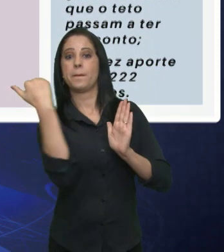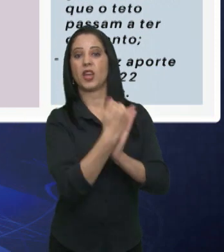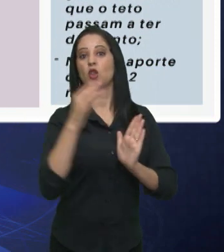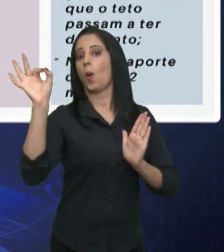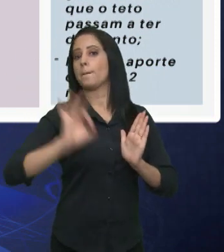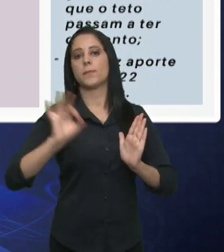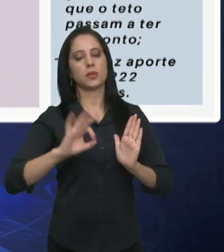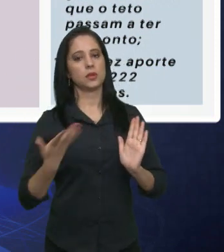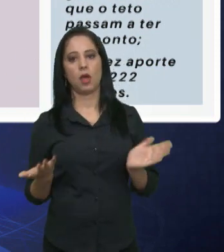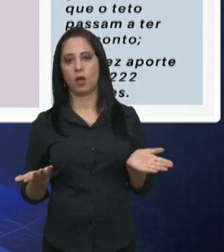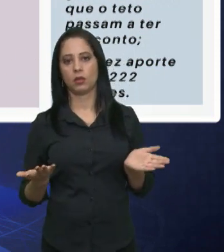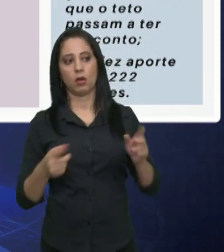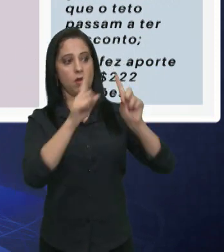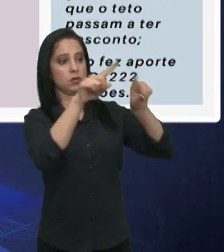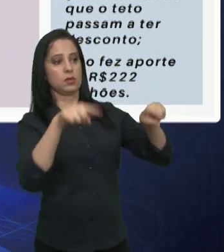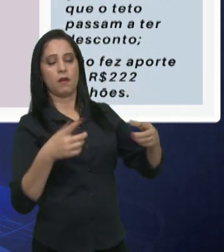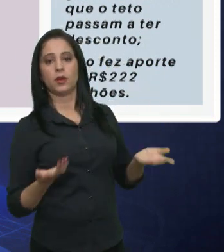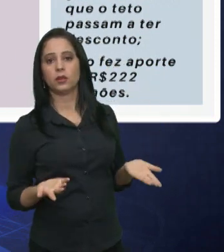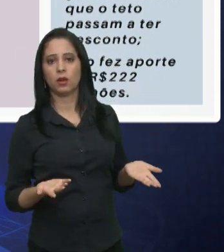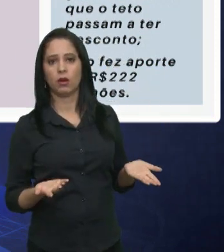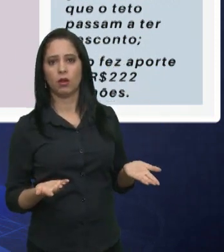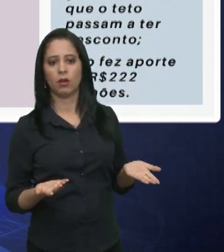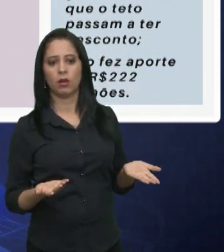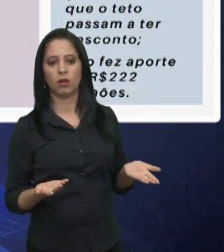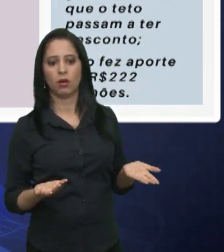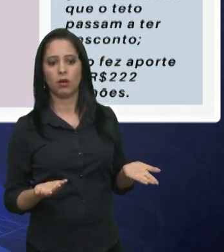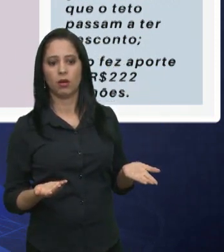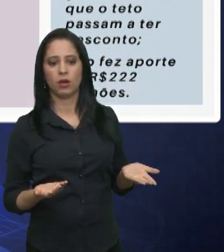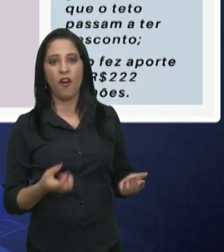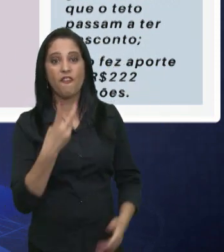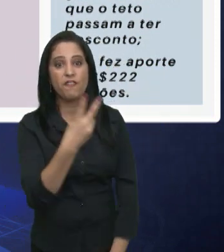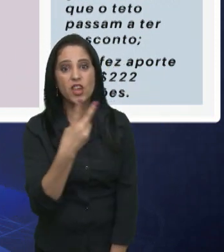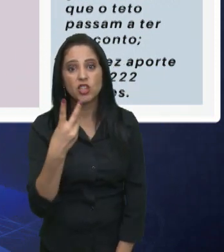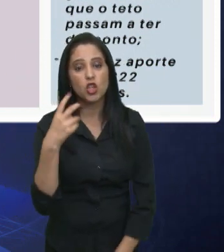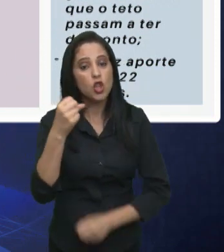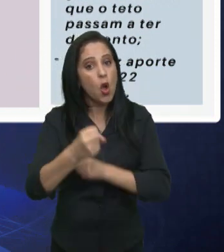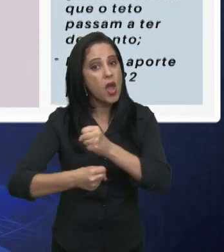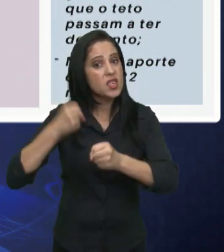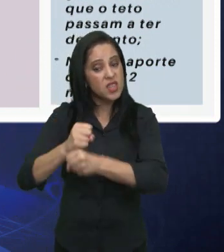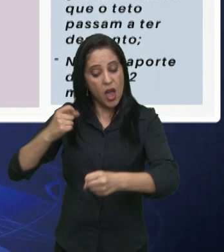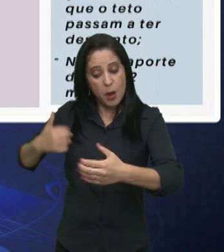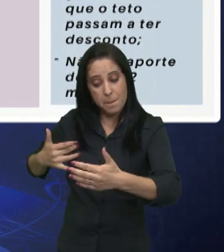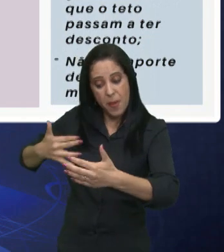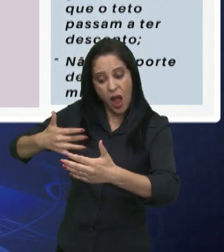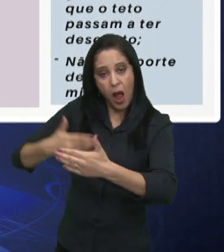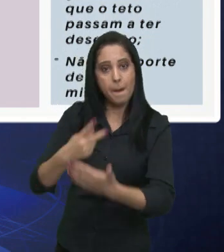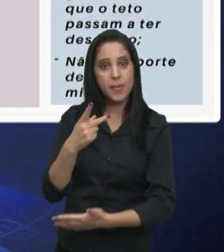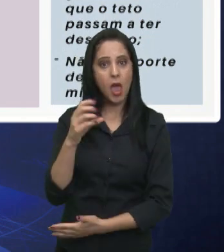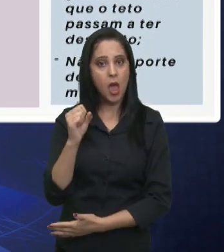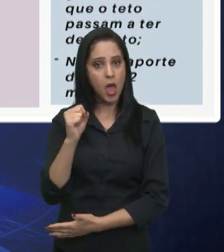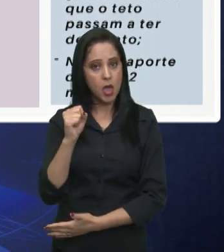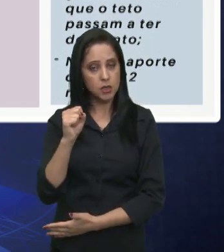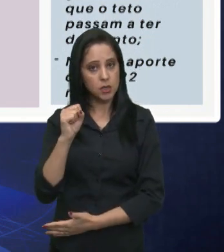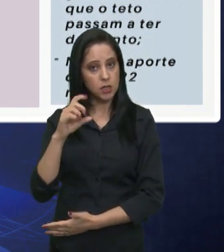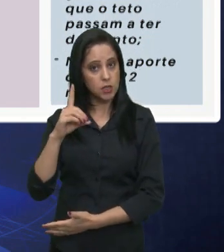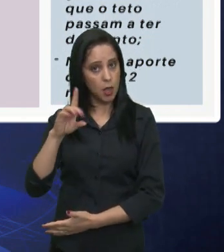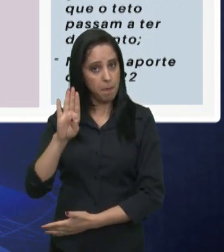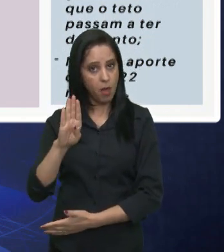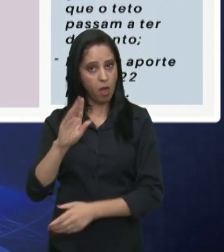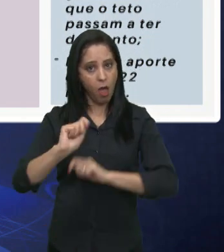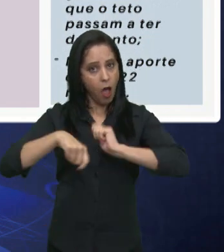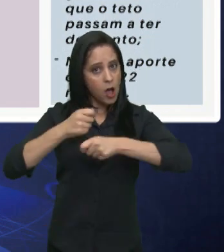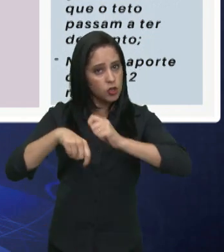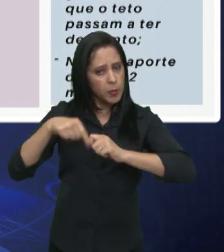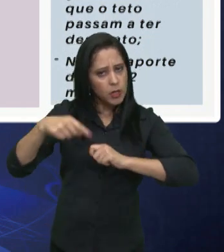o servidor. E aí eu quero dizer, são 22 anos praticamente de PSDB administrando essa cidade. Então